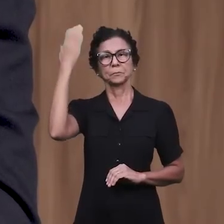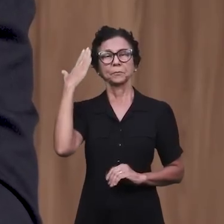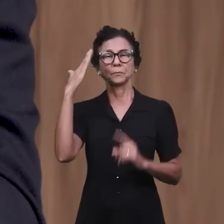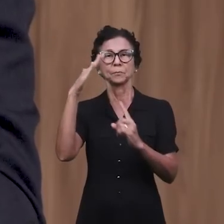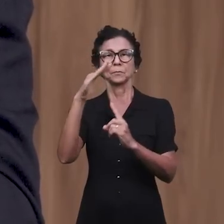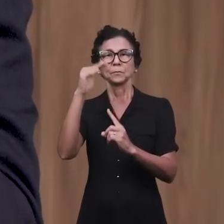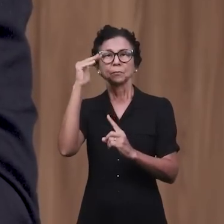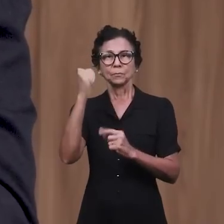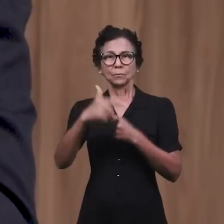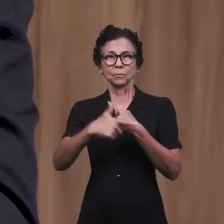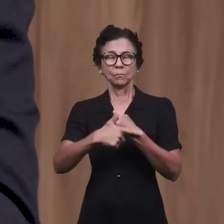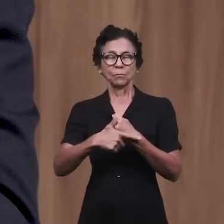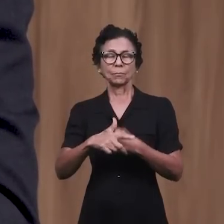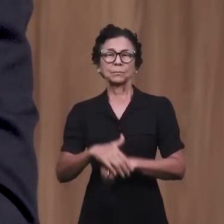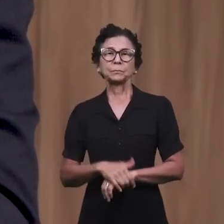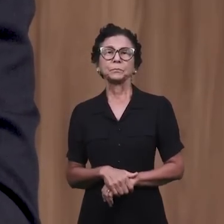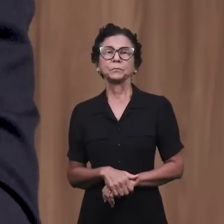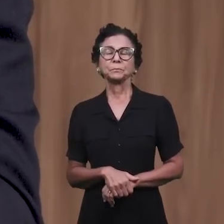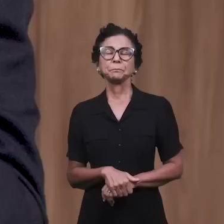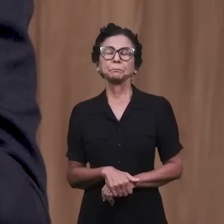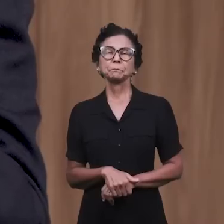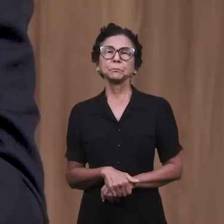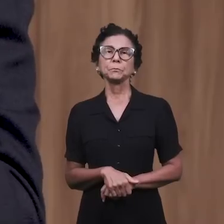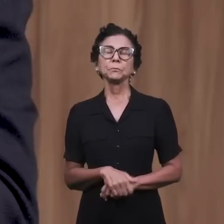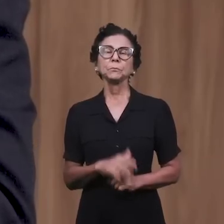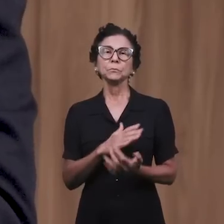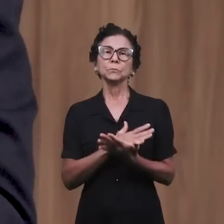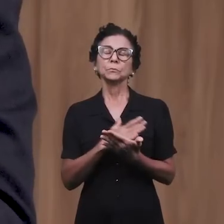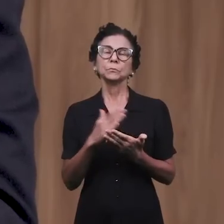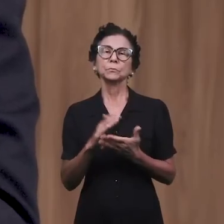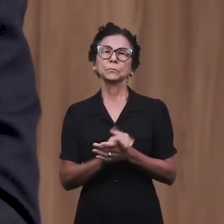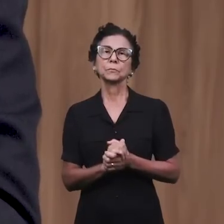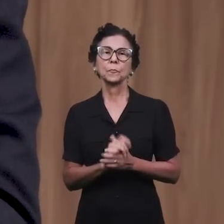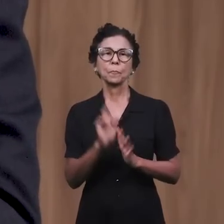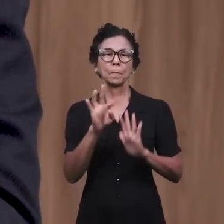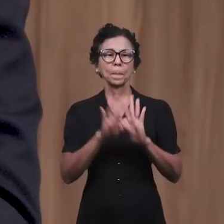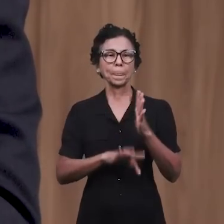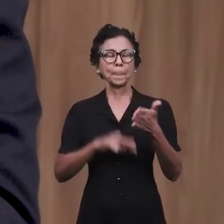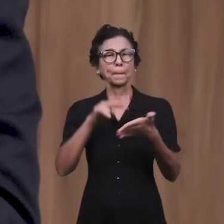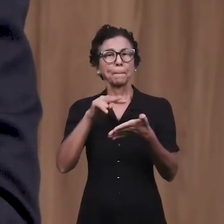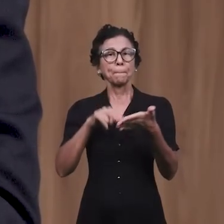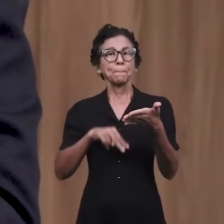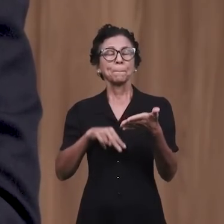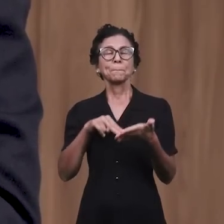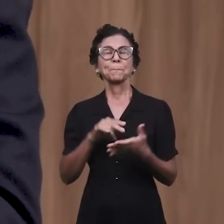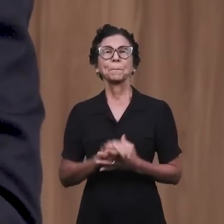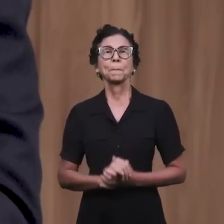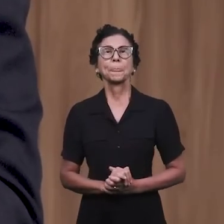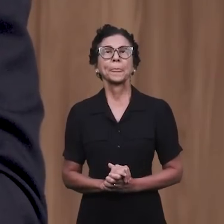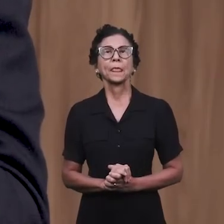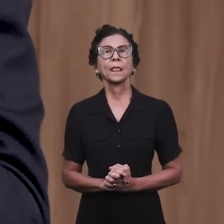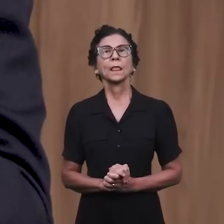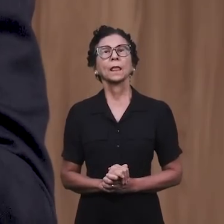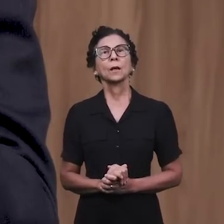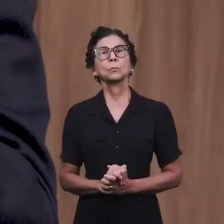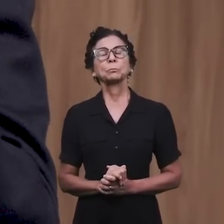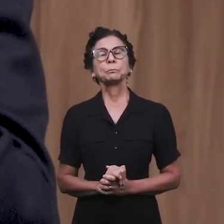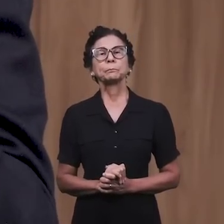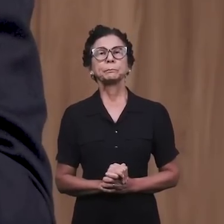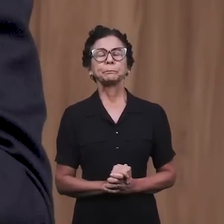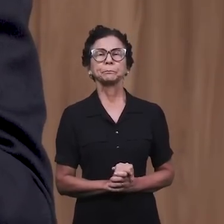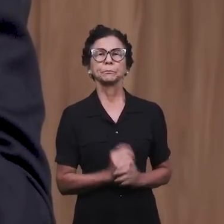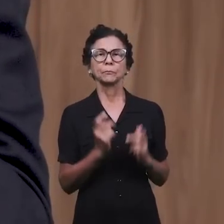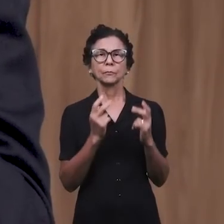bem. Aí agora então nós vamos dar início pela leitura de um texto bíblico, porque nós vamos falar aqui sobre aspectos ou